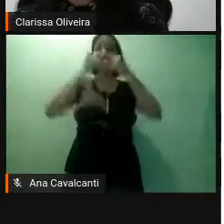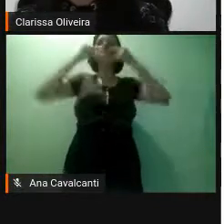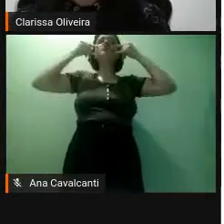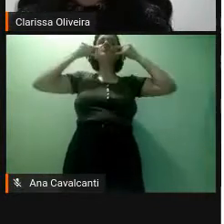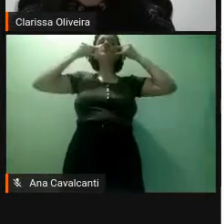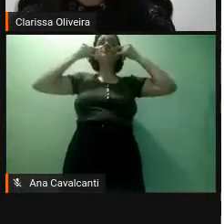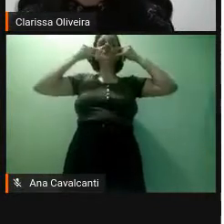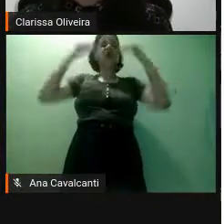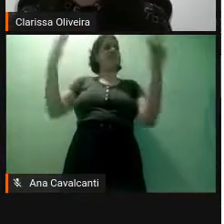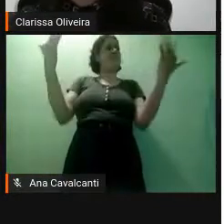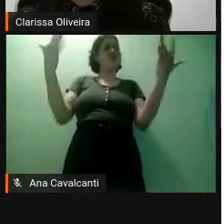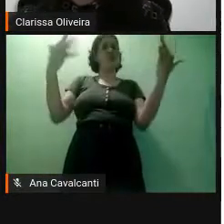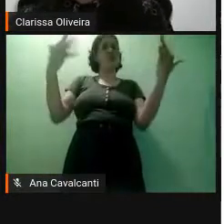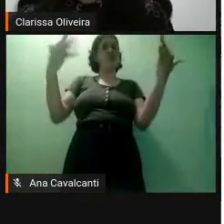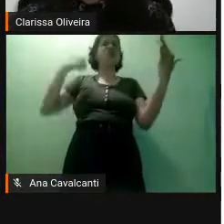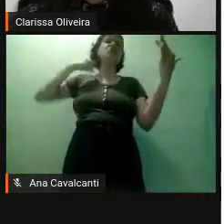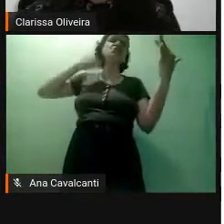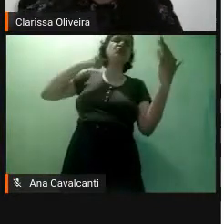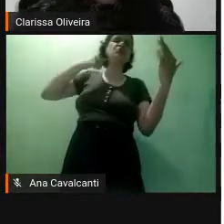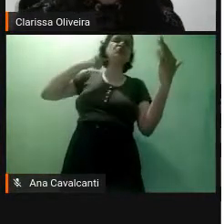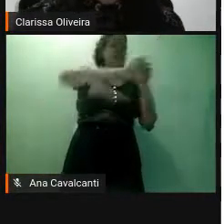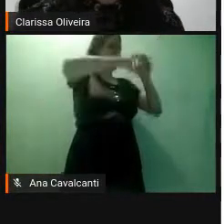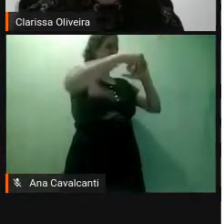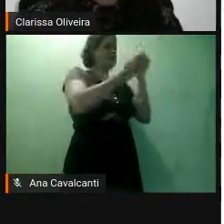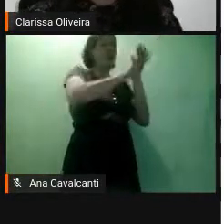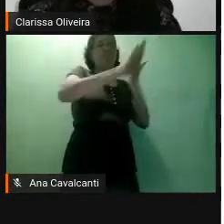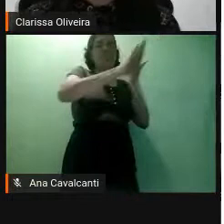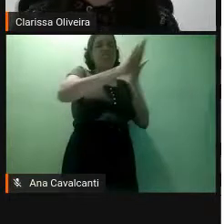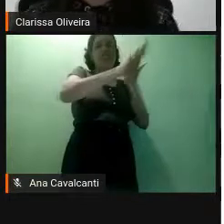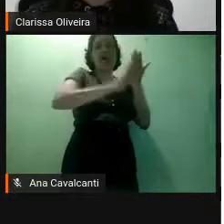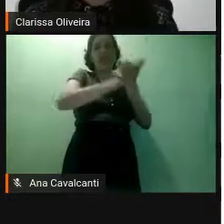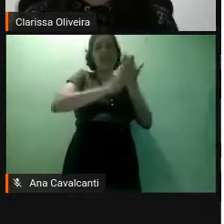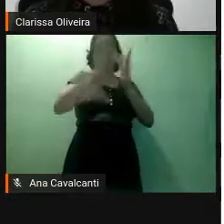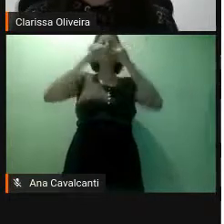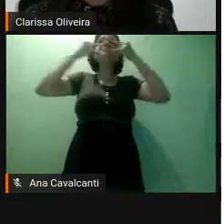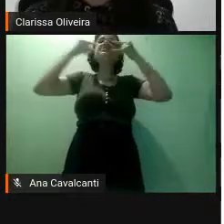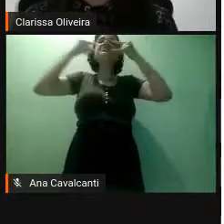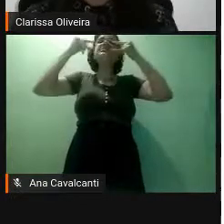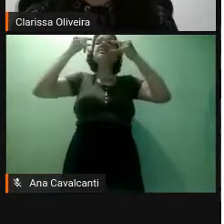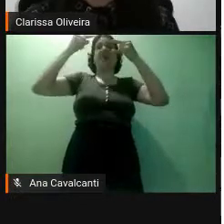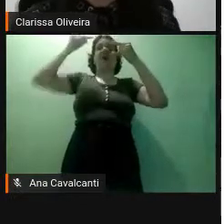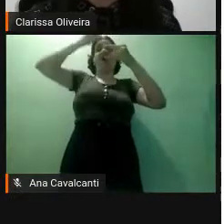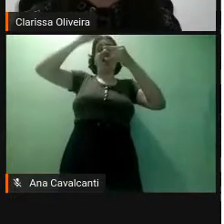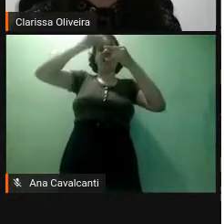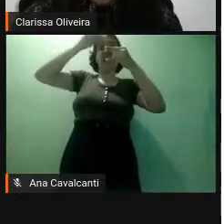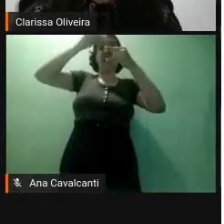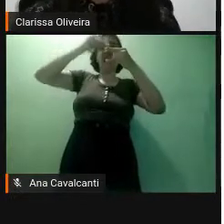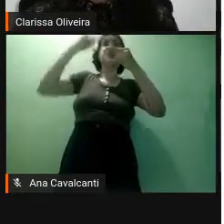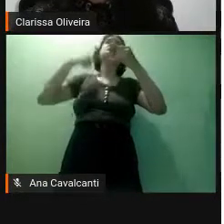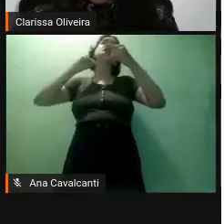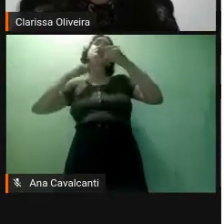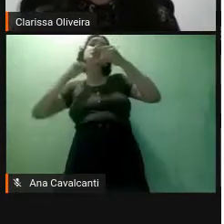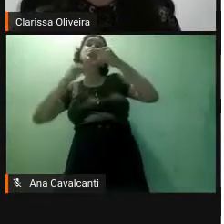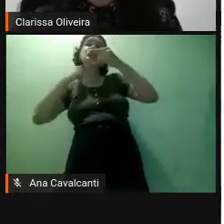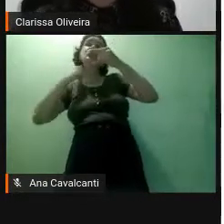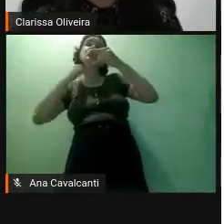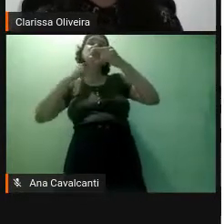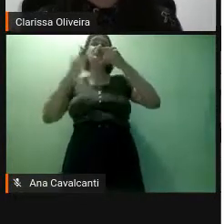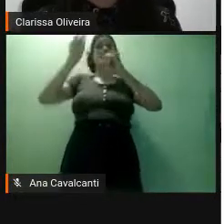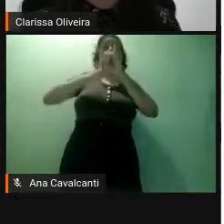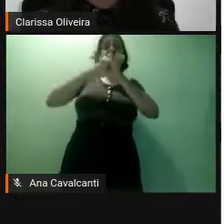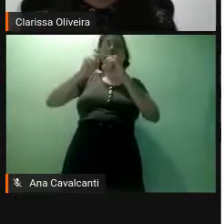minha mão estava suja, não higienizei, de repente a minha máscara está suja também, de chocolate. Eu tenho que tirar. Se você viu uma